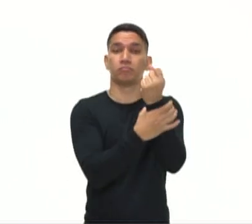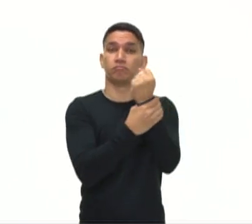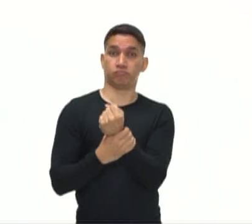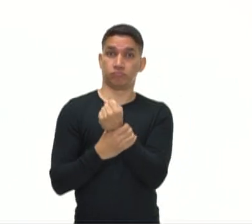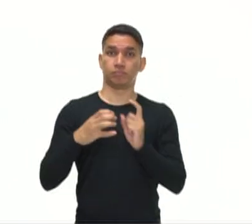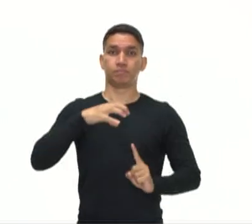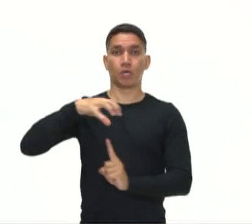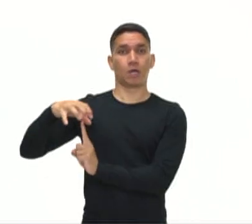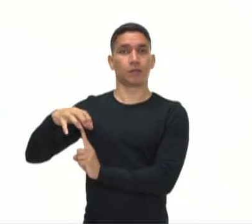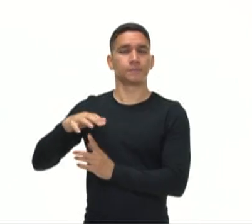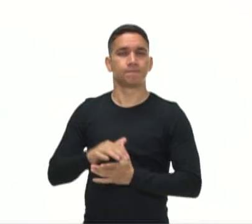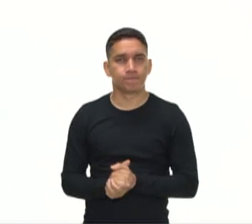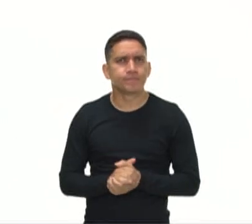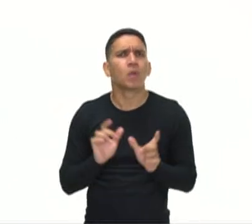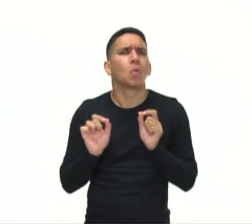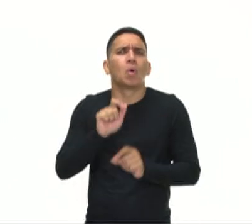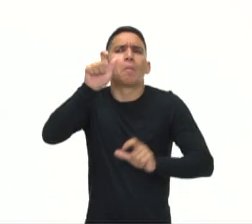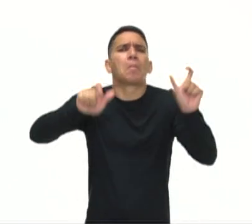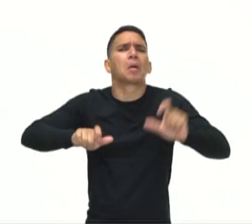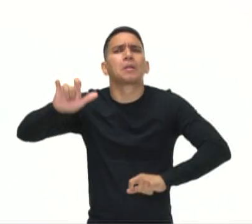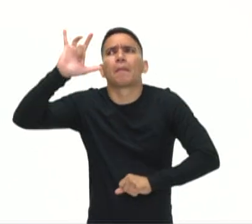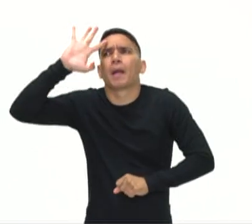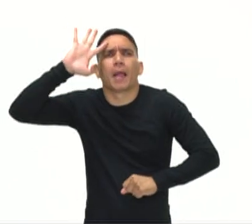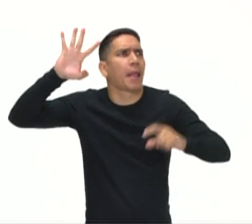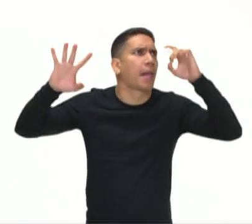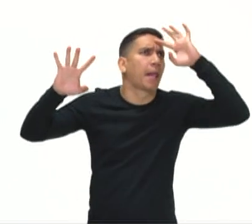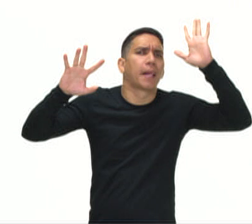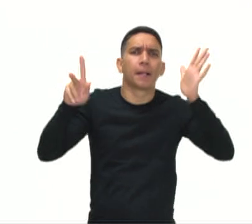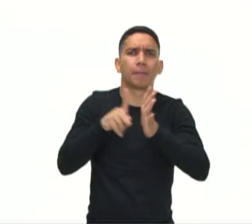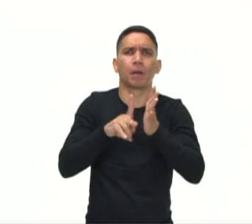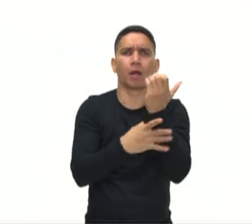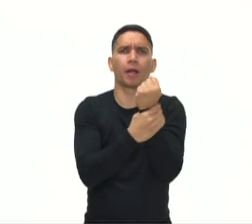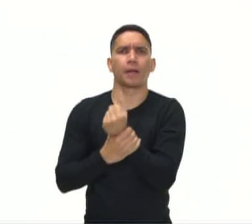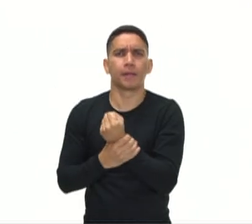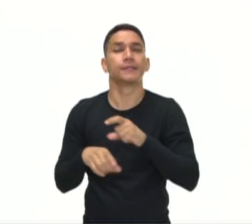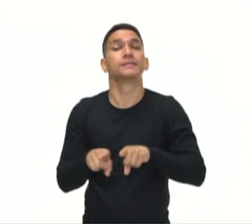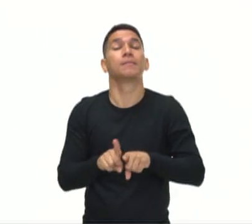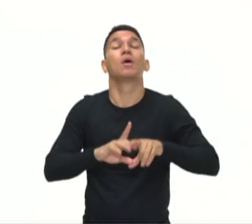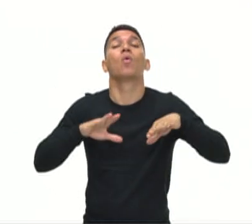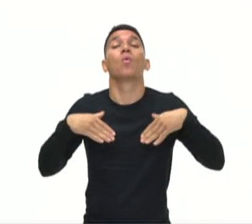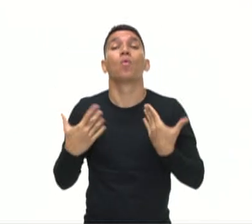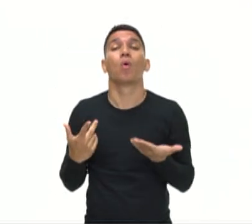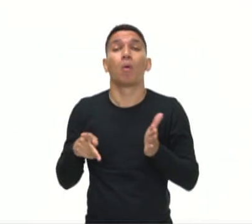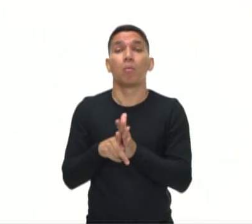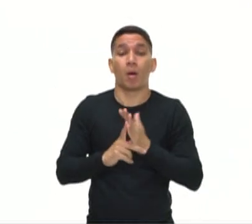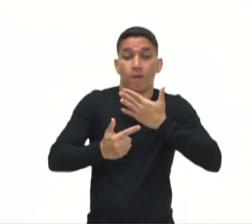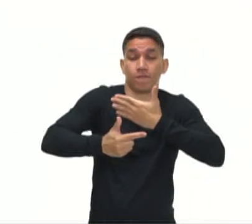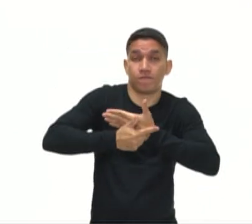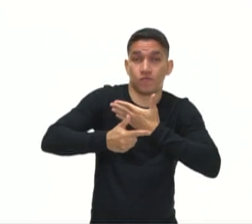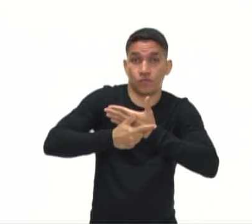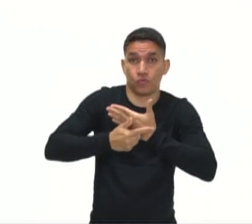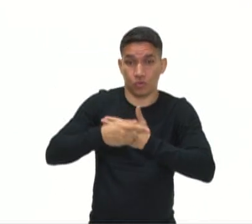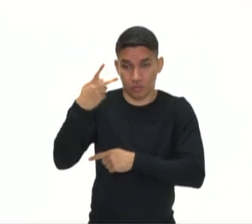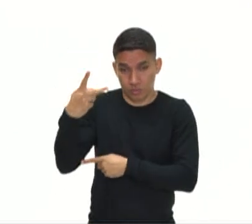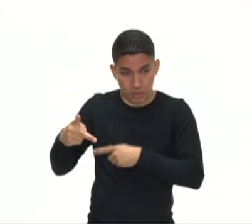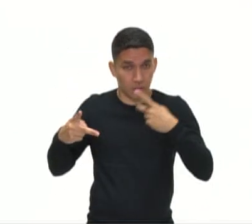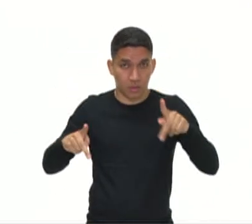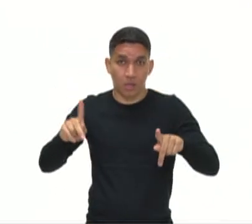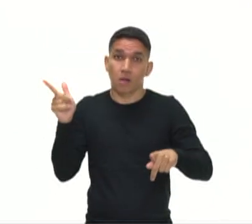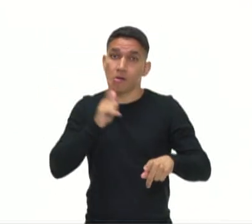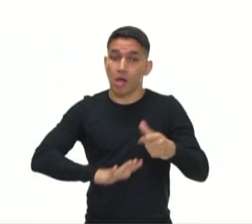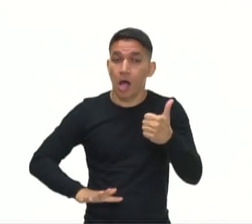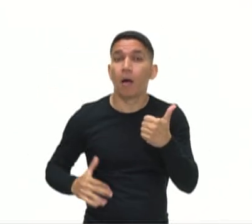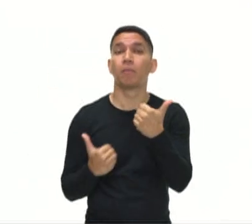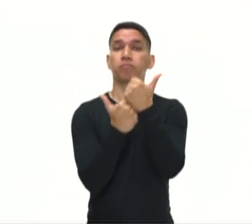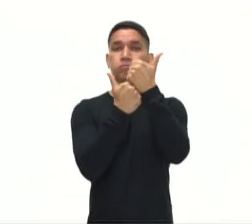monárquico, né? Quem foram os teóricos do absolutismo e qual foi o seu papel da